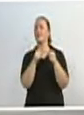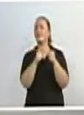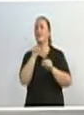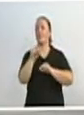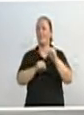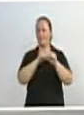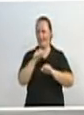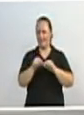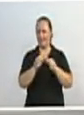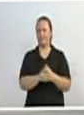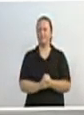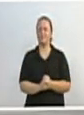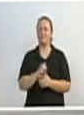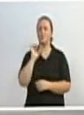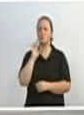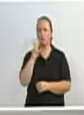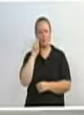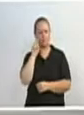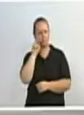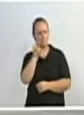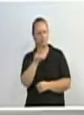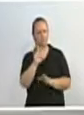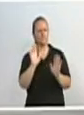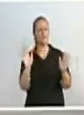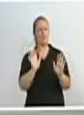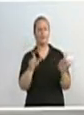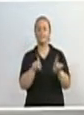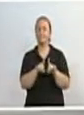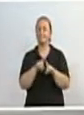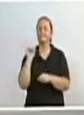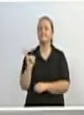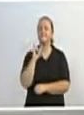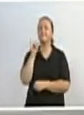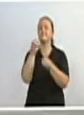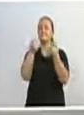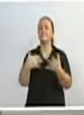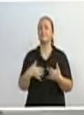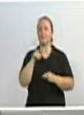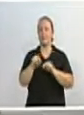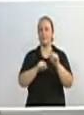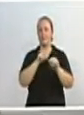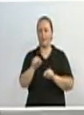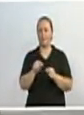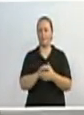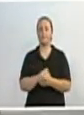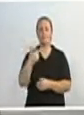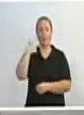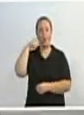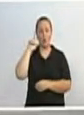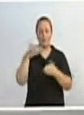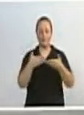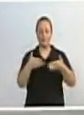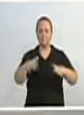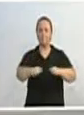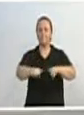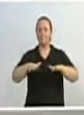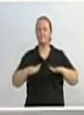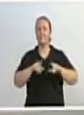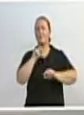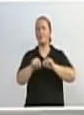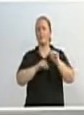olhar, e aí é importante que se fale sobre isso. Ontem nós tivemos aqui, por exemplo, uma audiência pública para discutir o Código de Bem-Estar